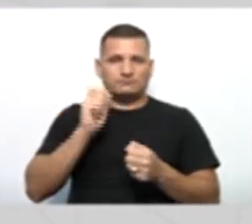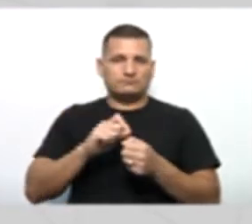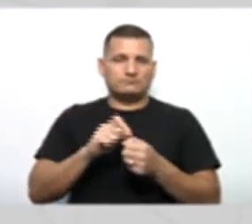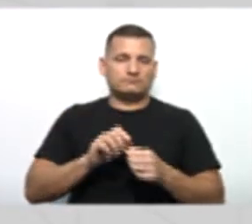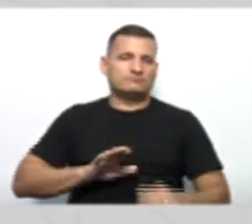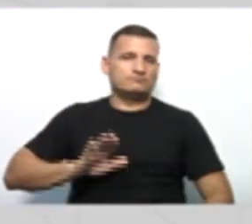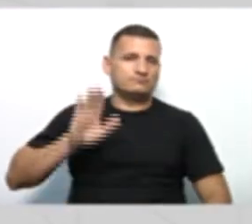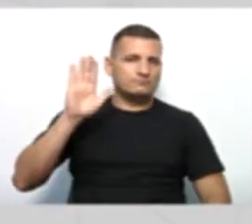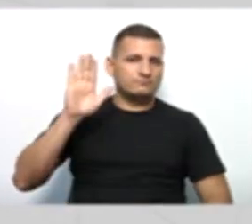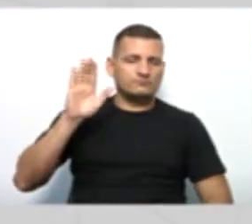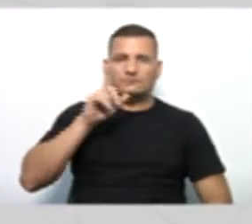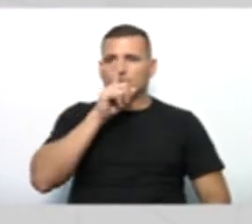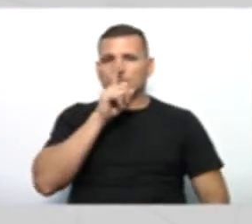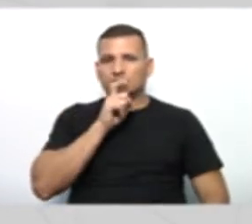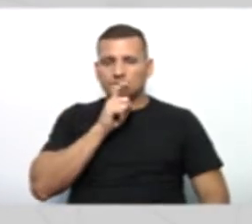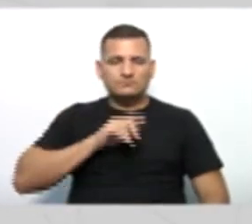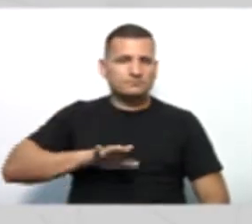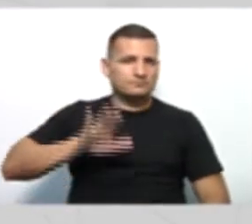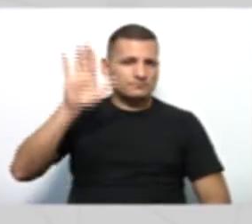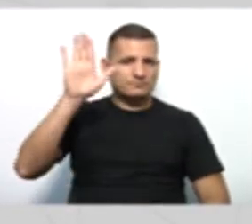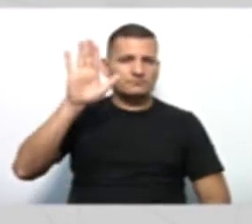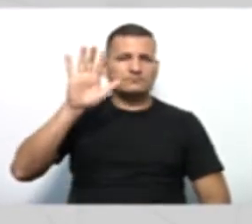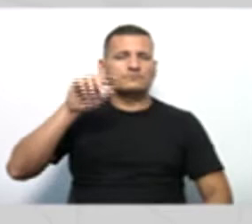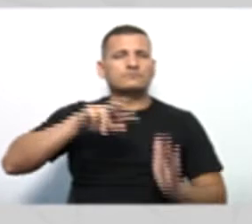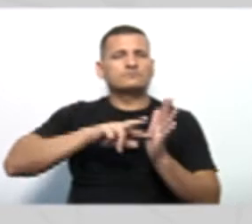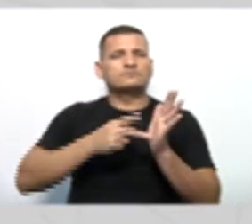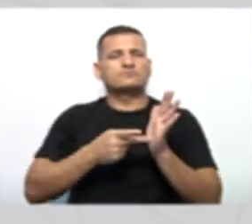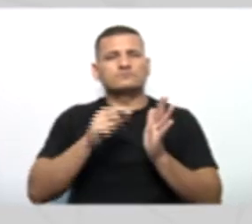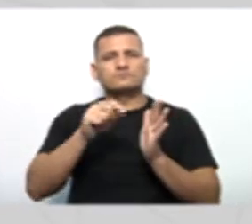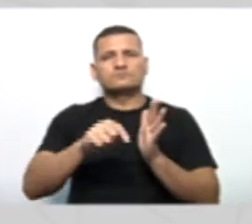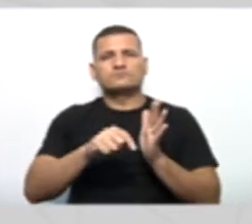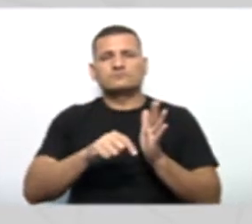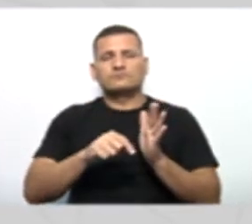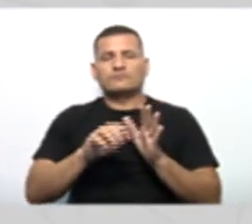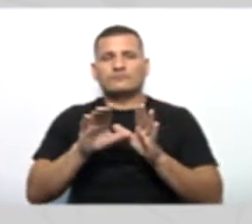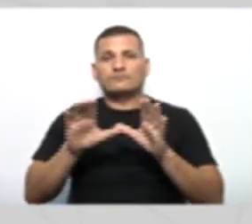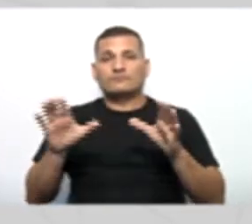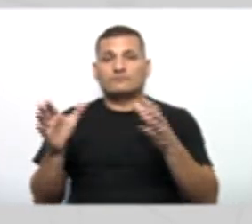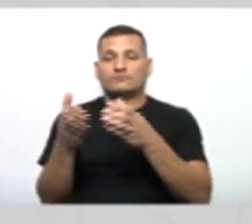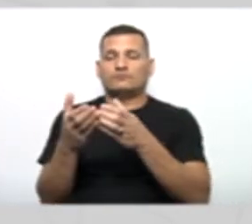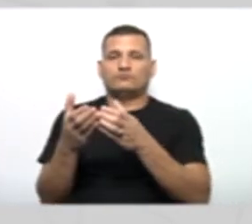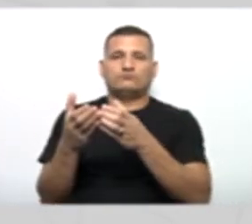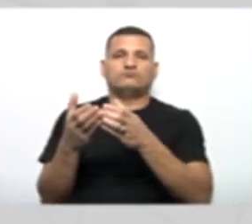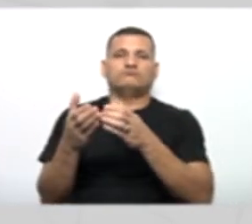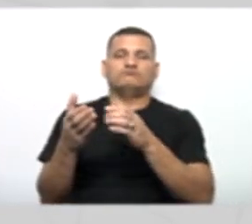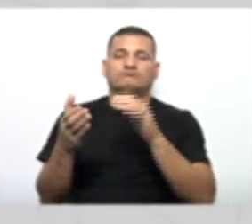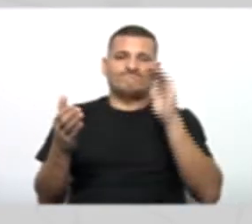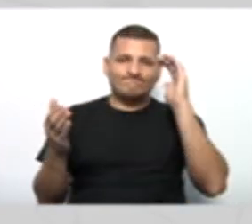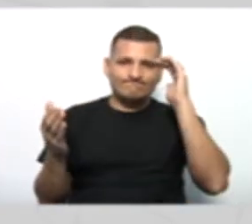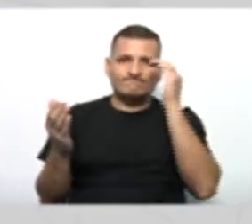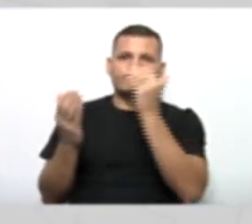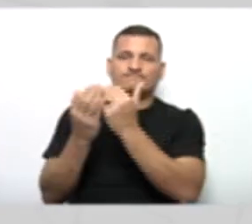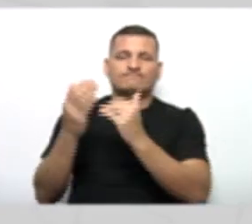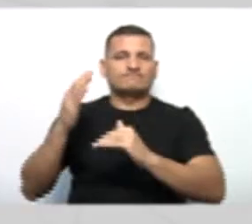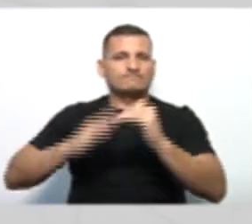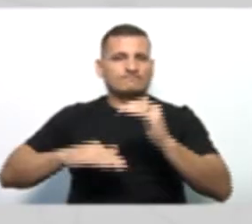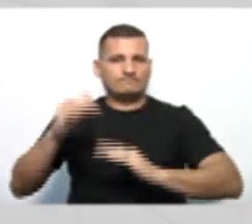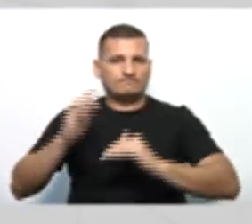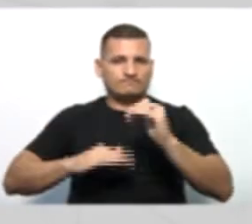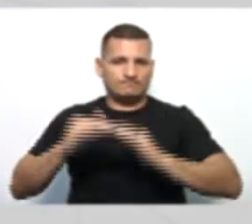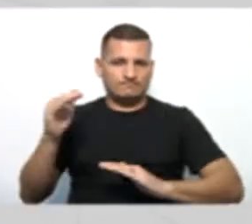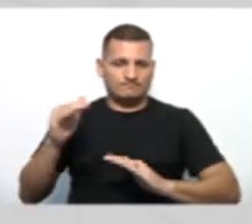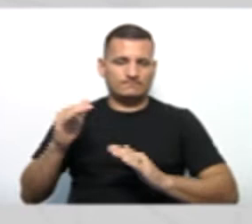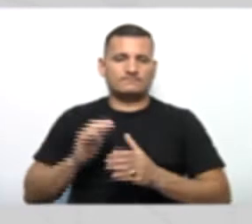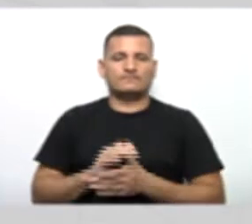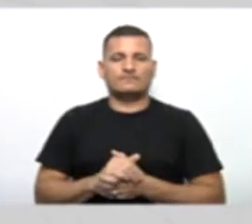que significa adesão e comprometimento com a categoria profissional em que formalmente ingressa